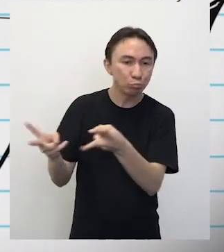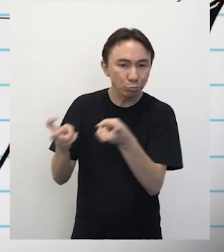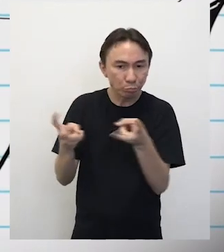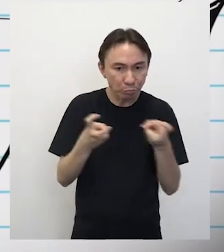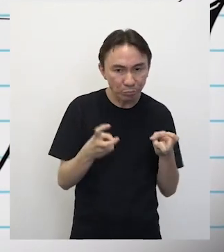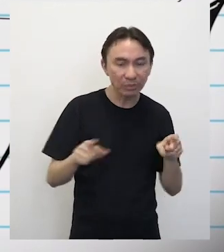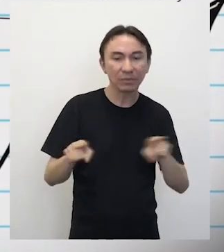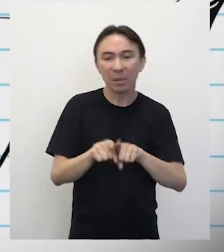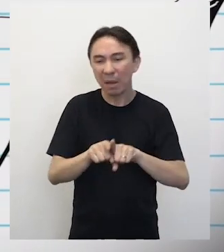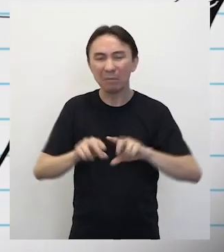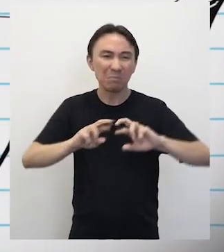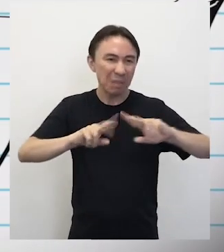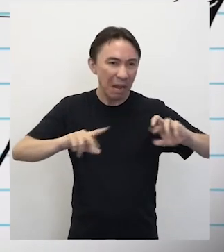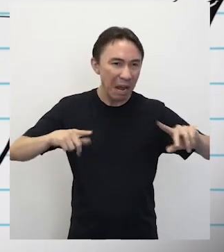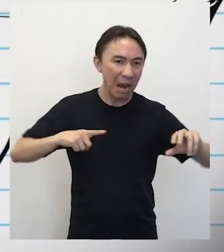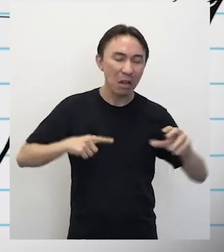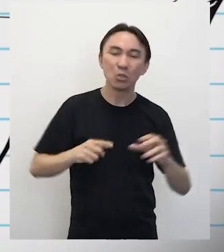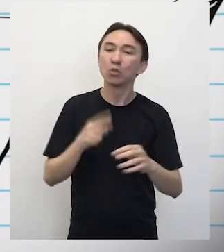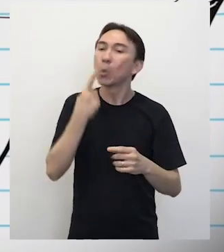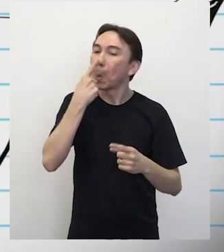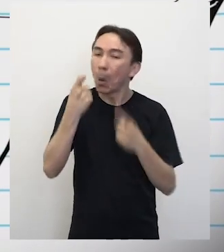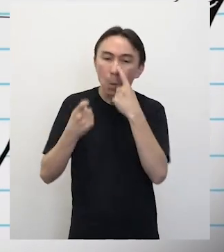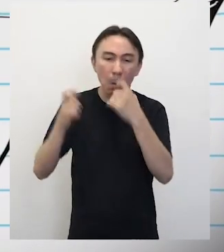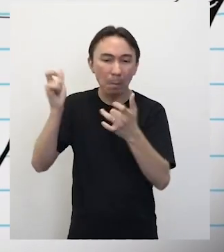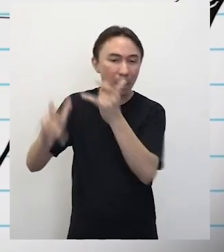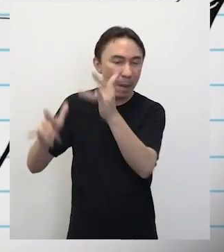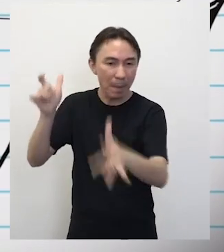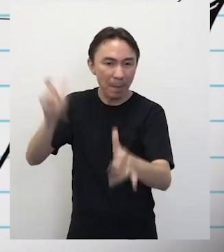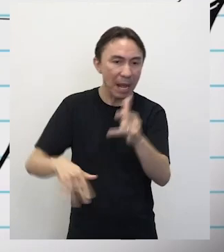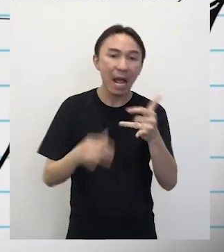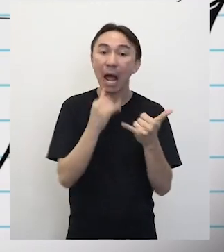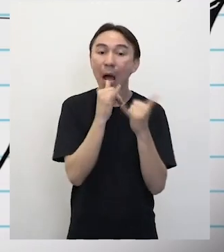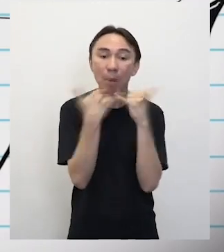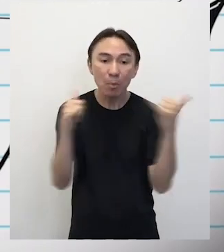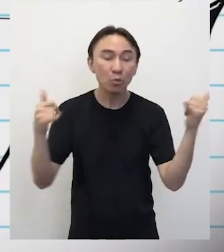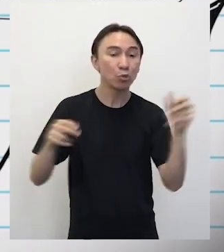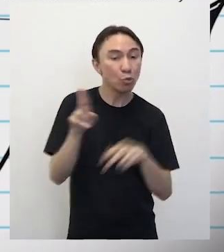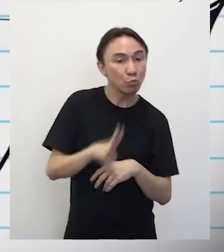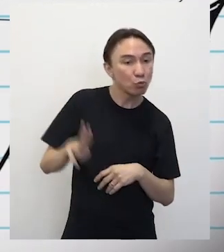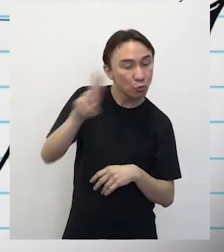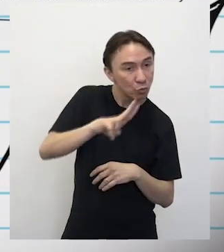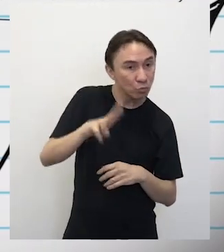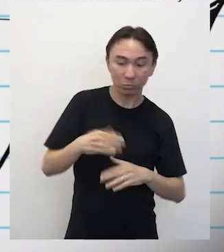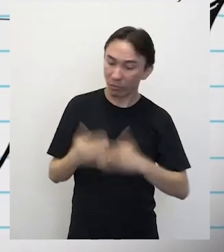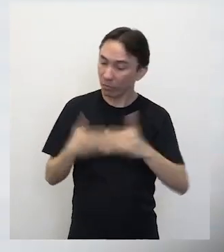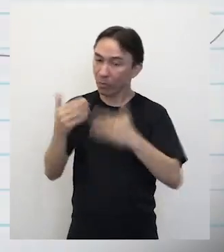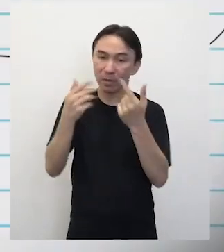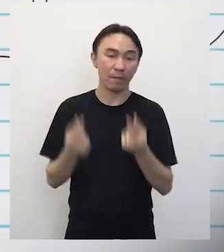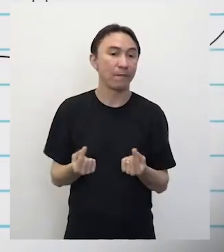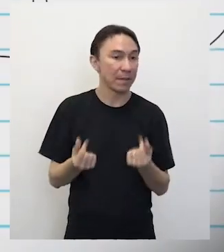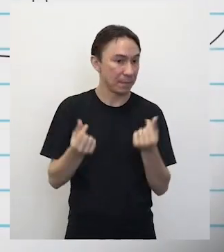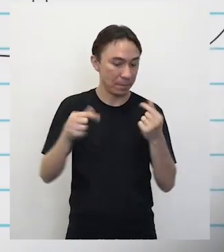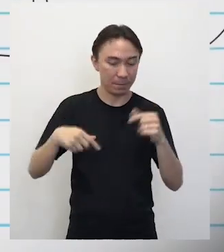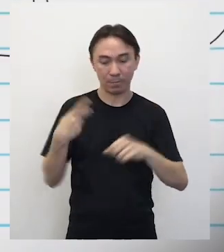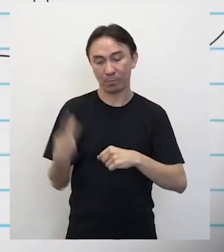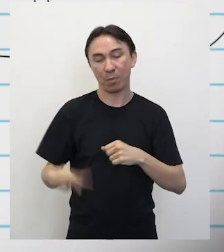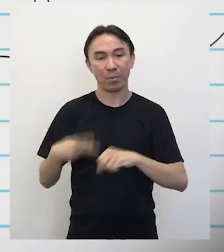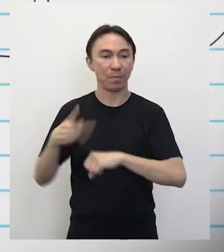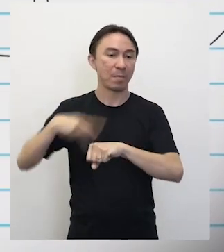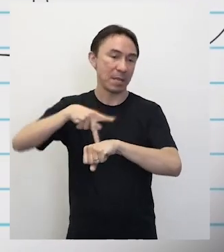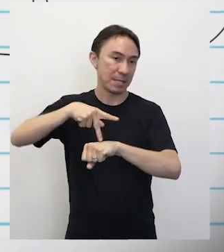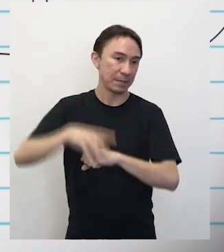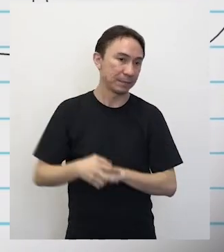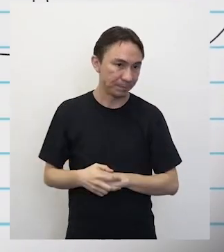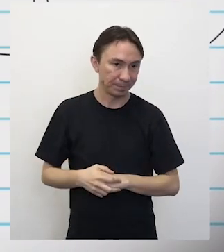de resíduos, ao uso de energia e ao desempenho macroeconômico e financeiro do país. Por fim, a dimensão institucional tem